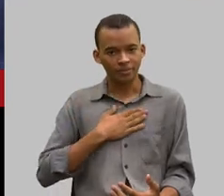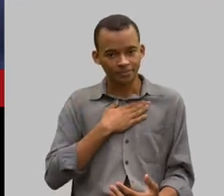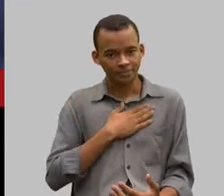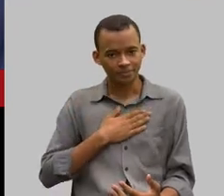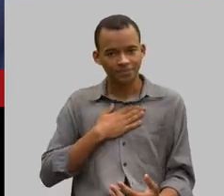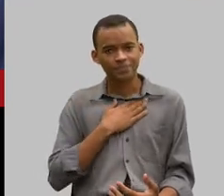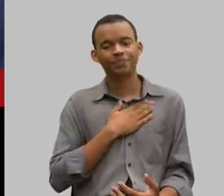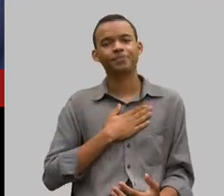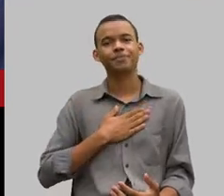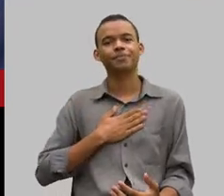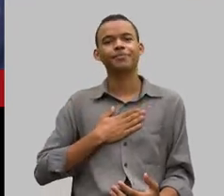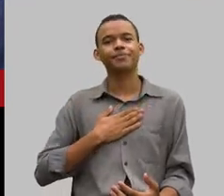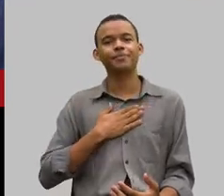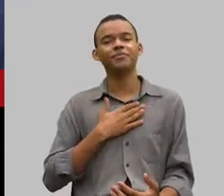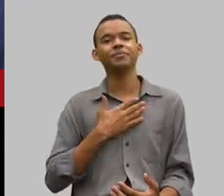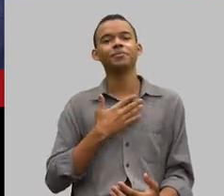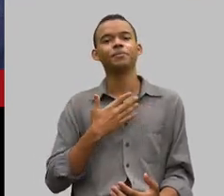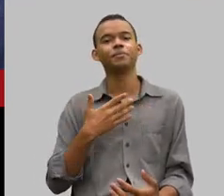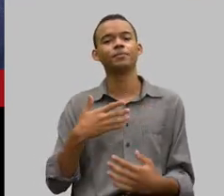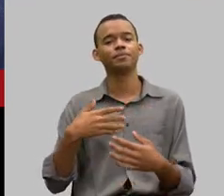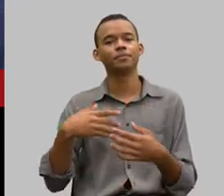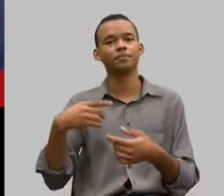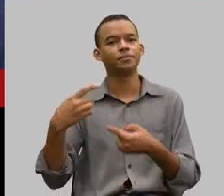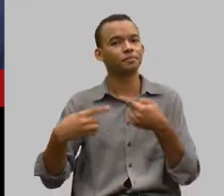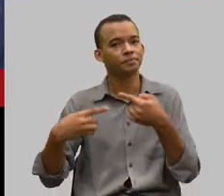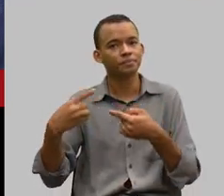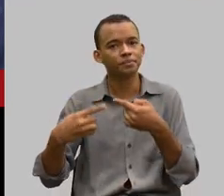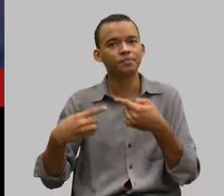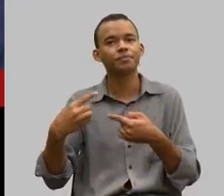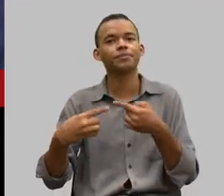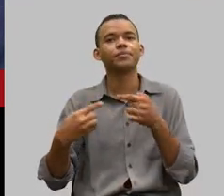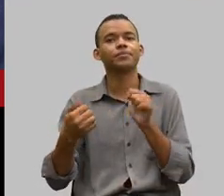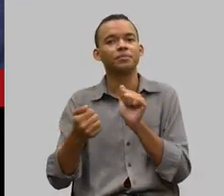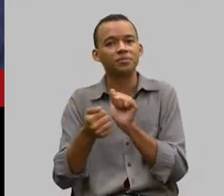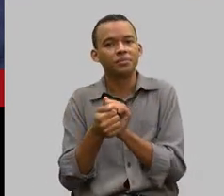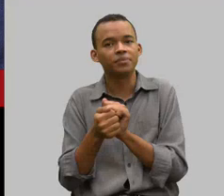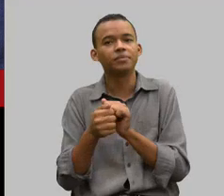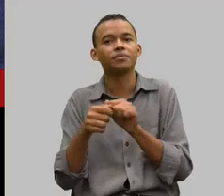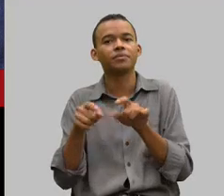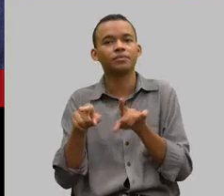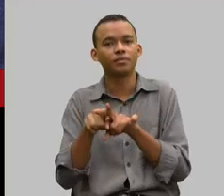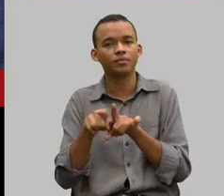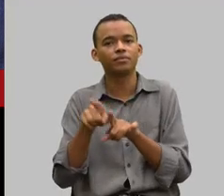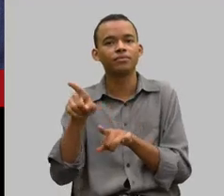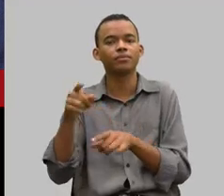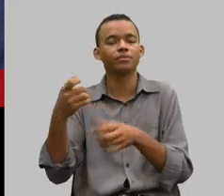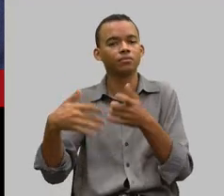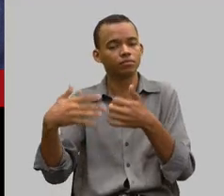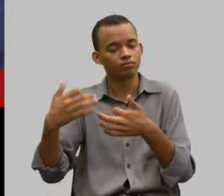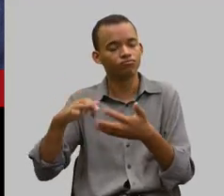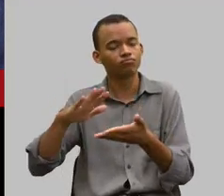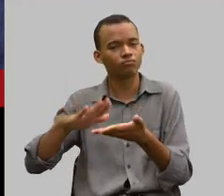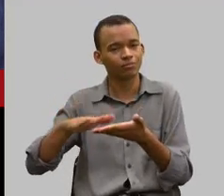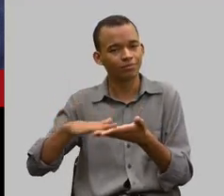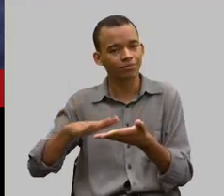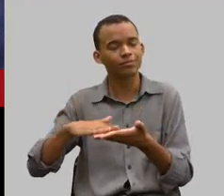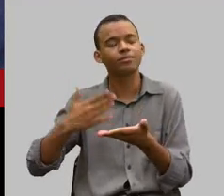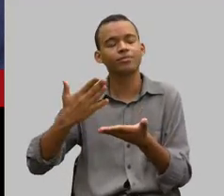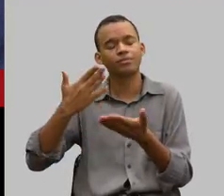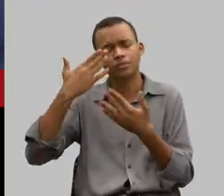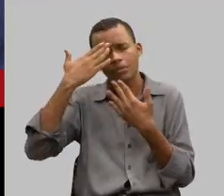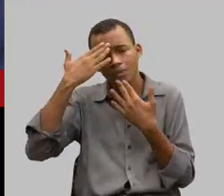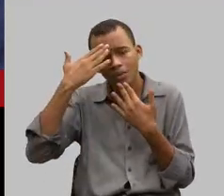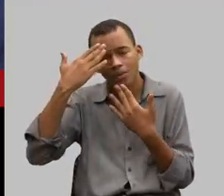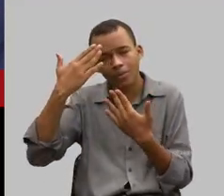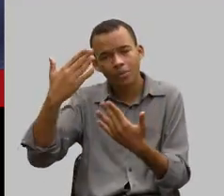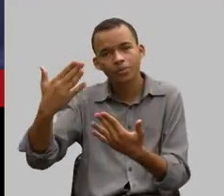poder fazer esse debate aqui e também ouvir suas palavras elogiosas quanto ao trabalho que a gente tem feito à